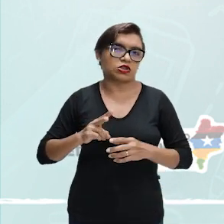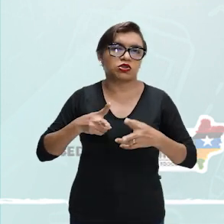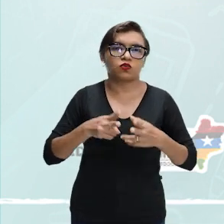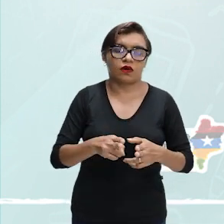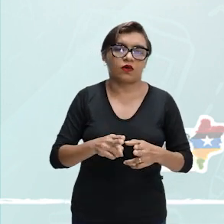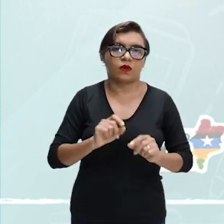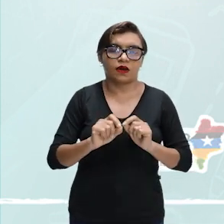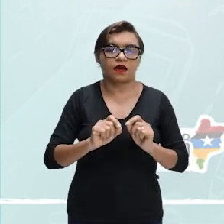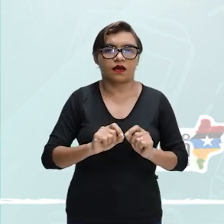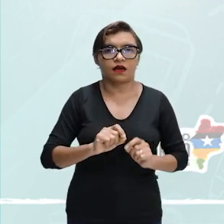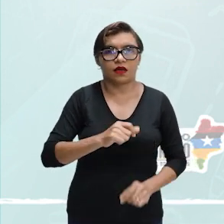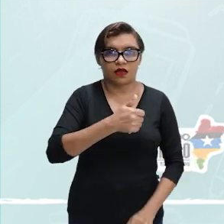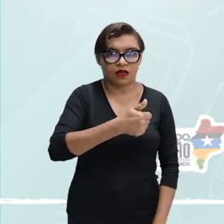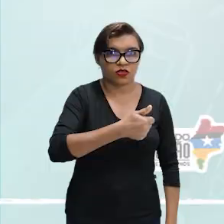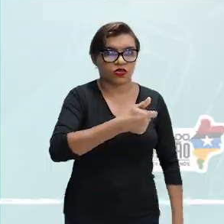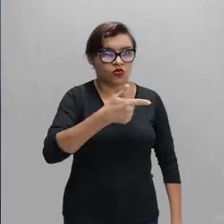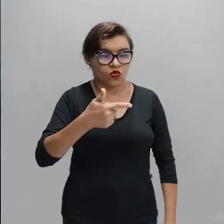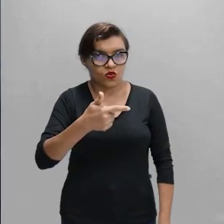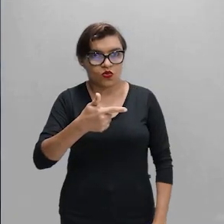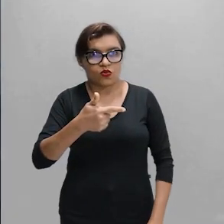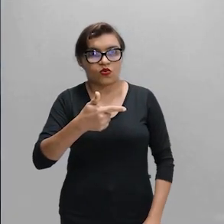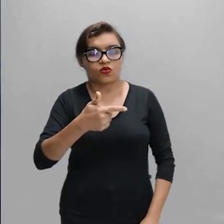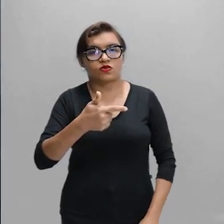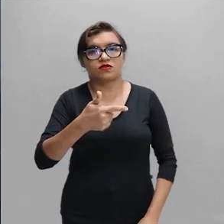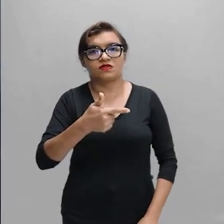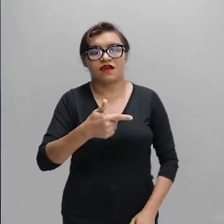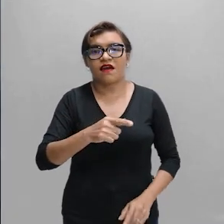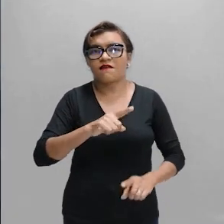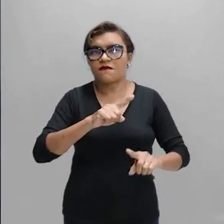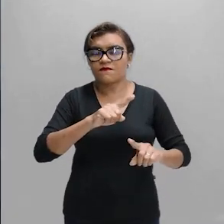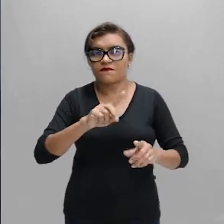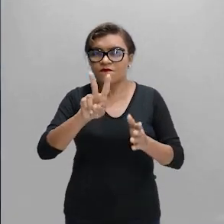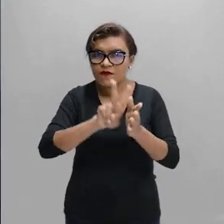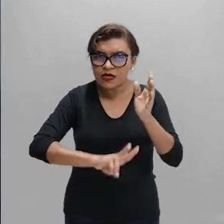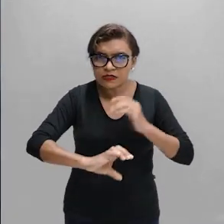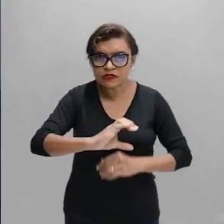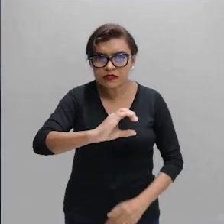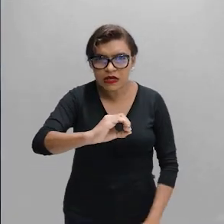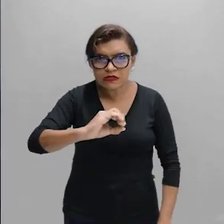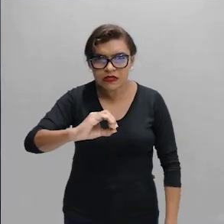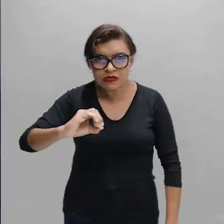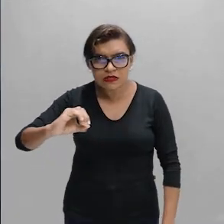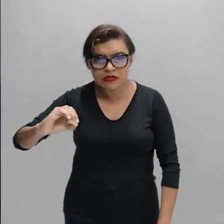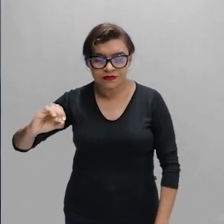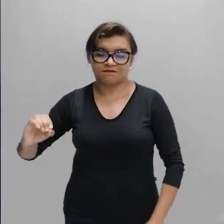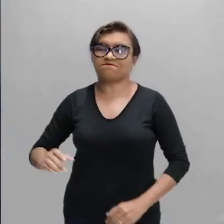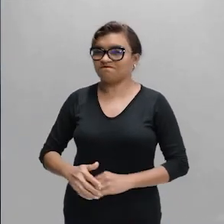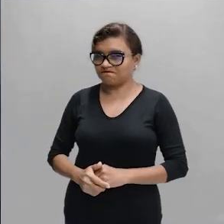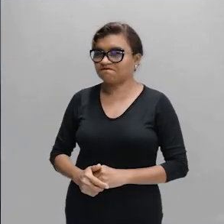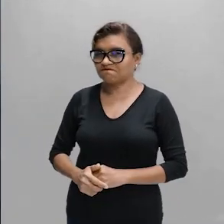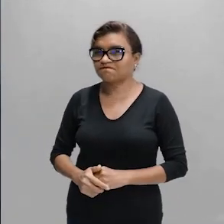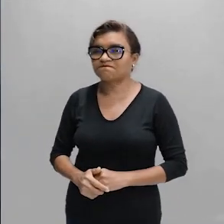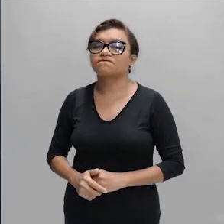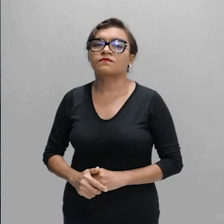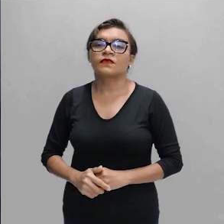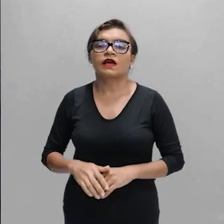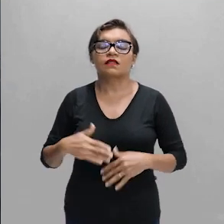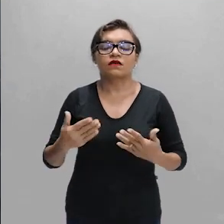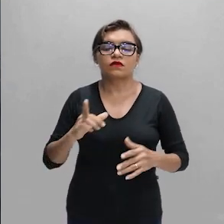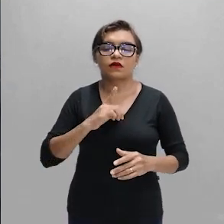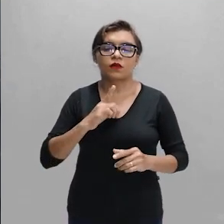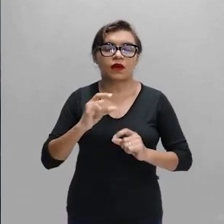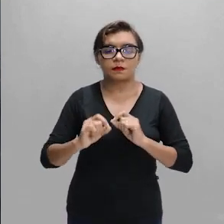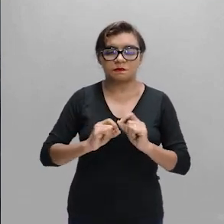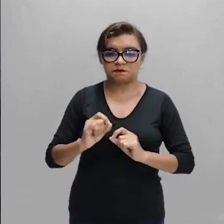zeros. Então, é um número muito grande. Certo? Se é um número muito grande, isso quer dizer que a resistividade